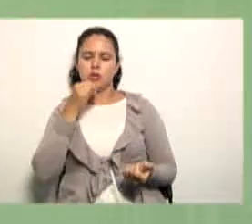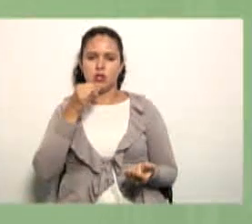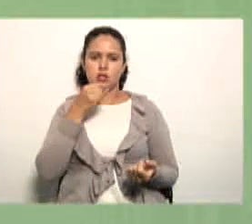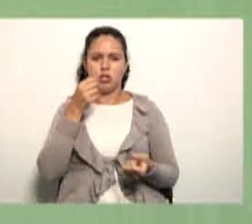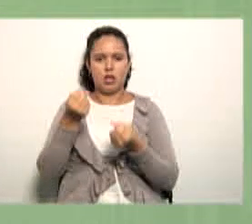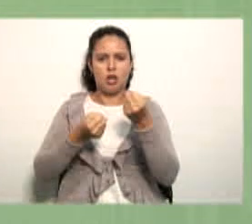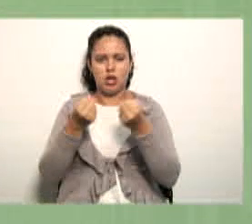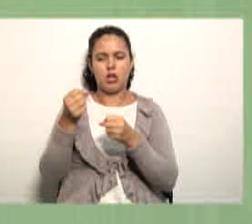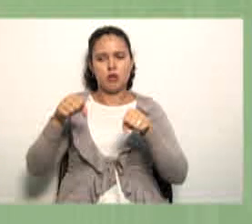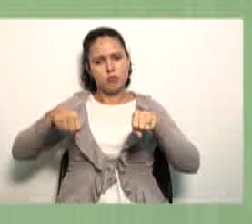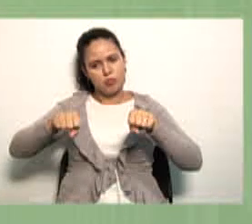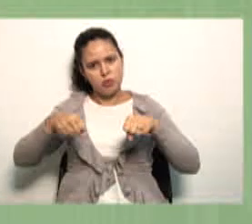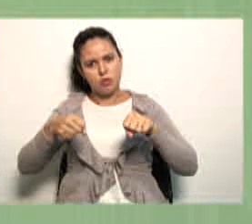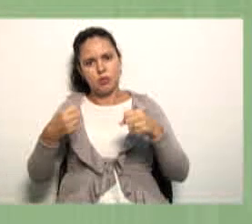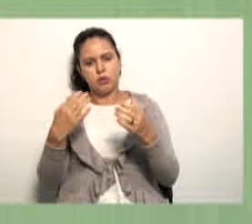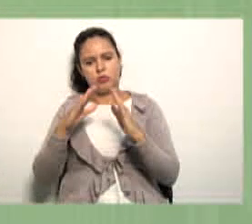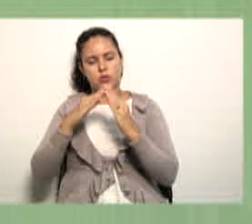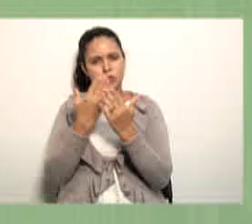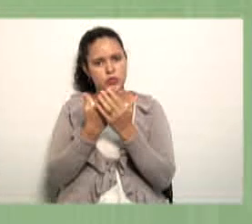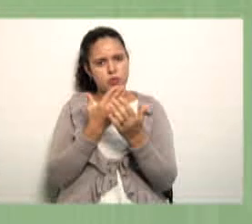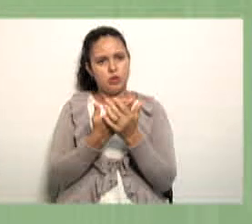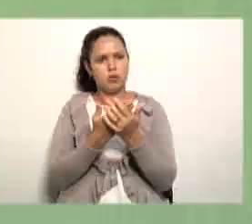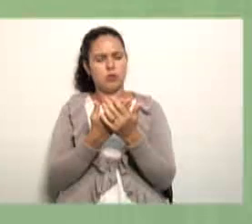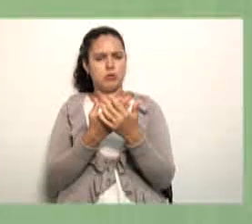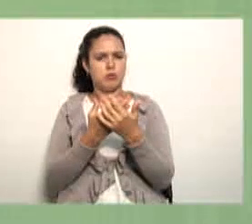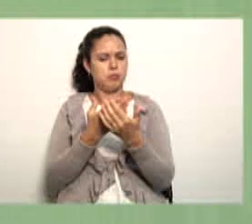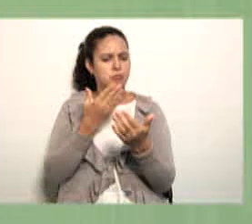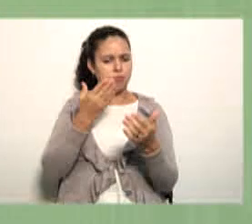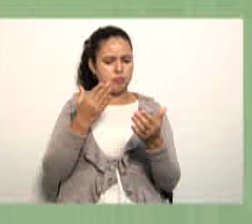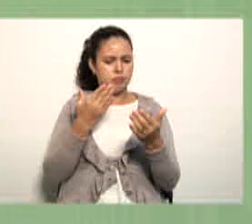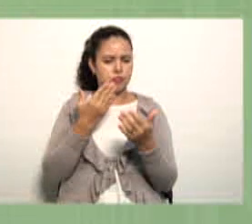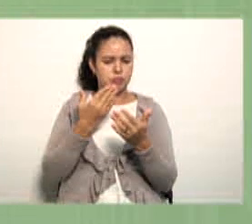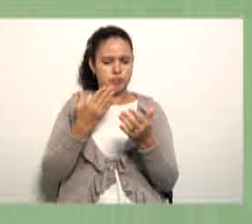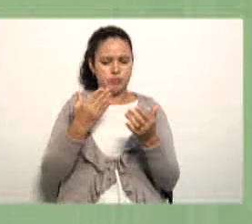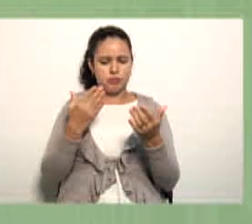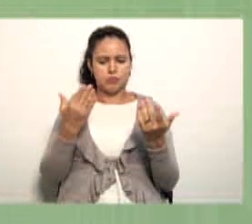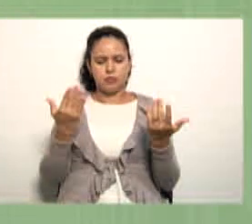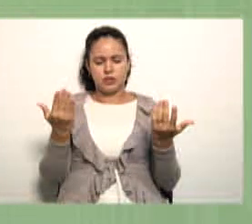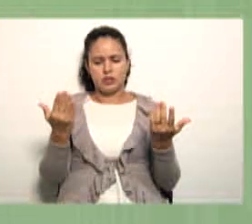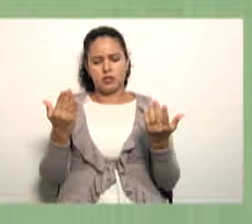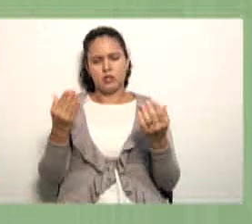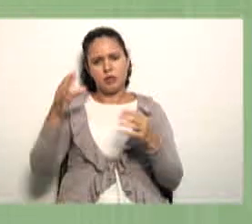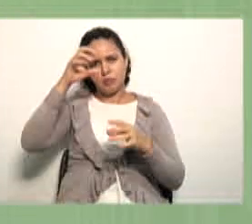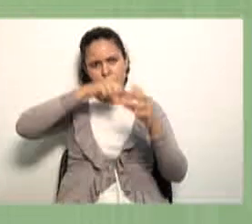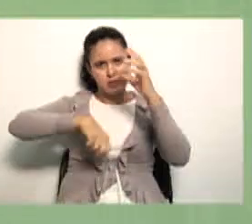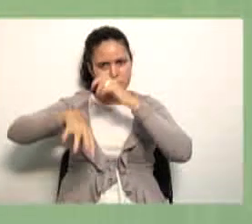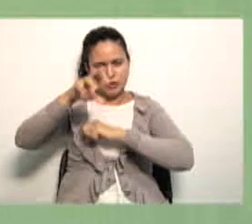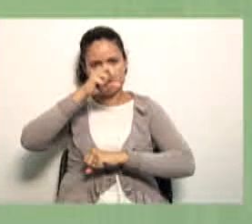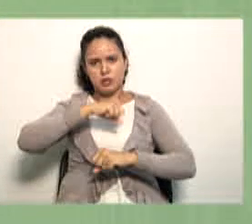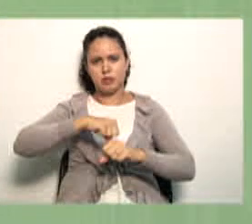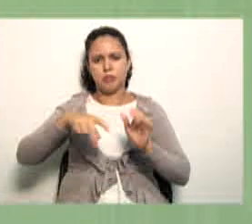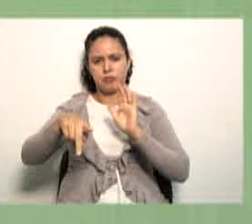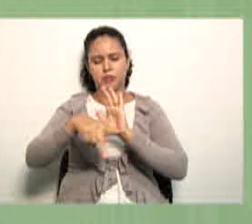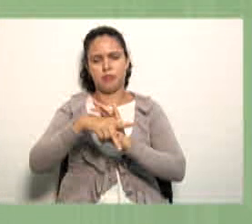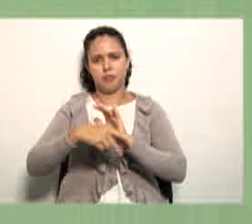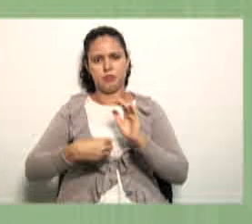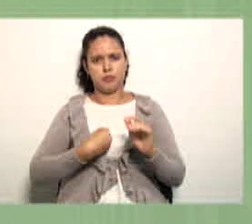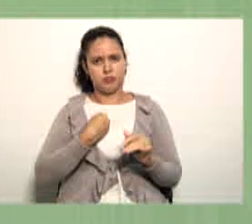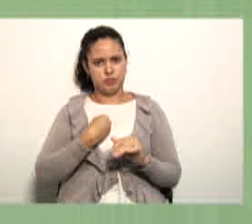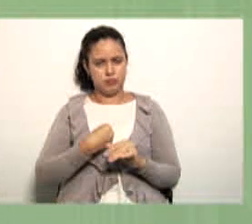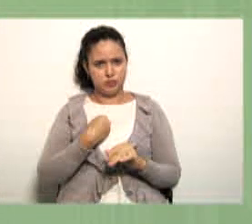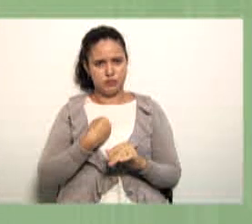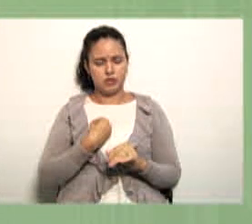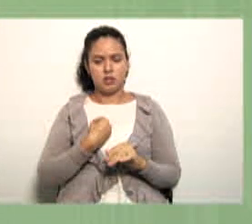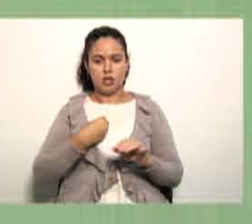saúde, educação, estão ligadas a uma maior qualidade de vida. E toda vez que essa necessidade for sanada, a gente passa a sentir outros